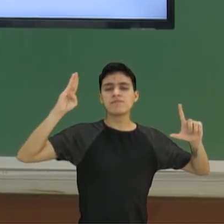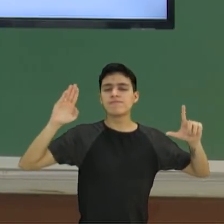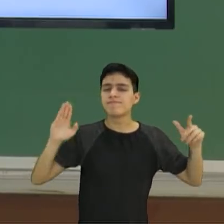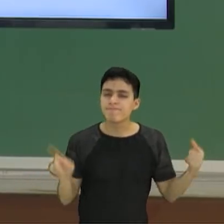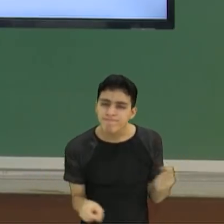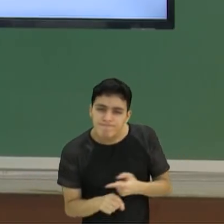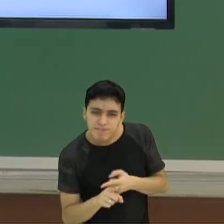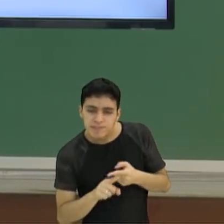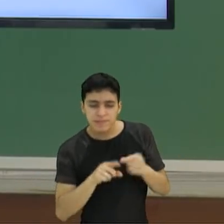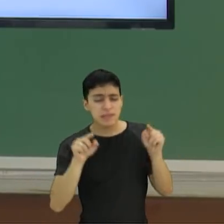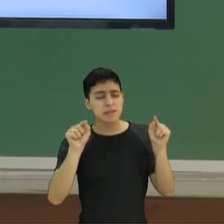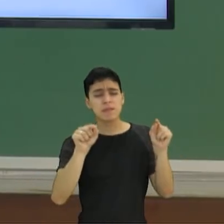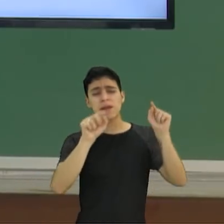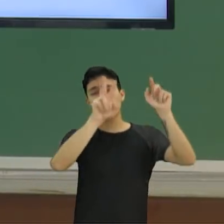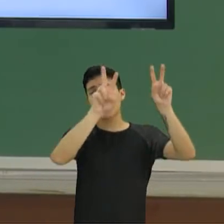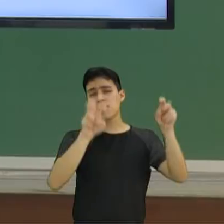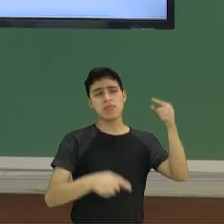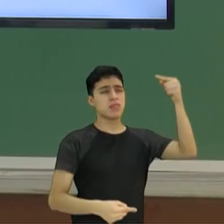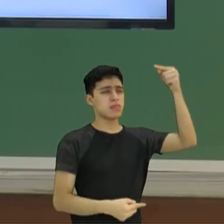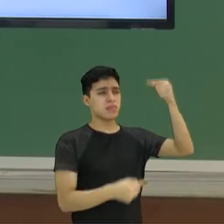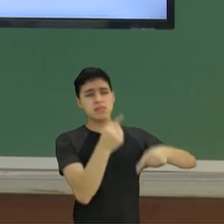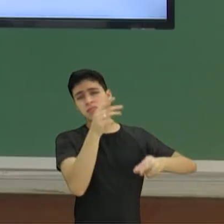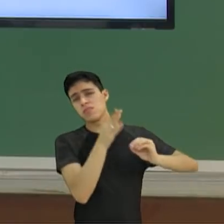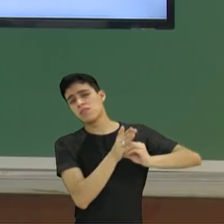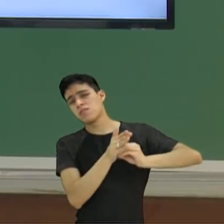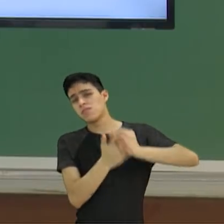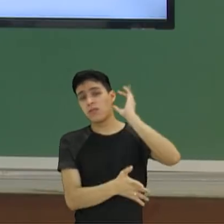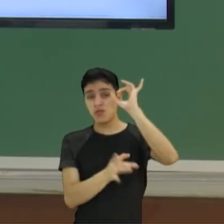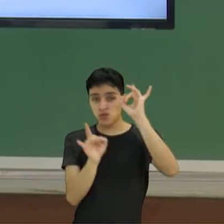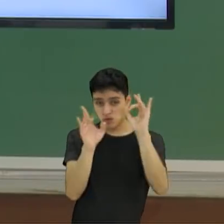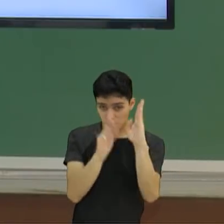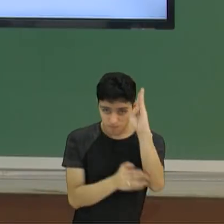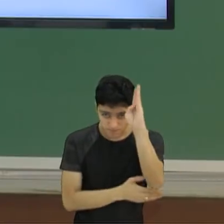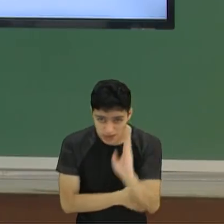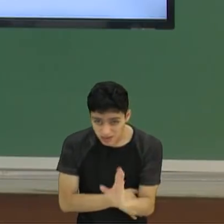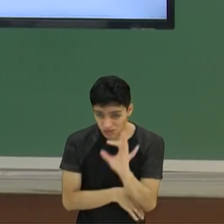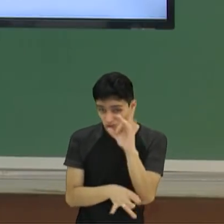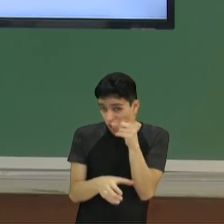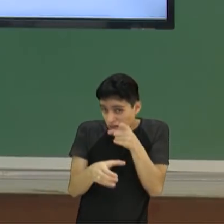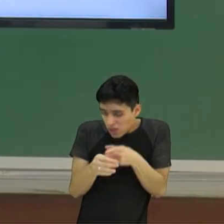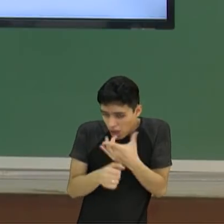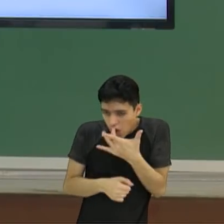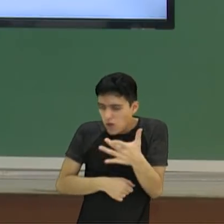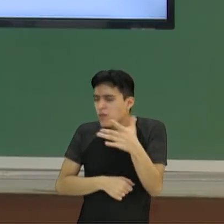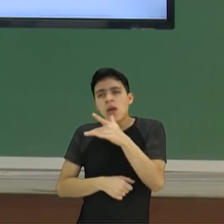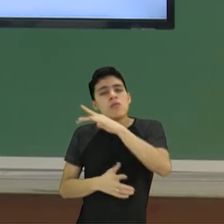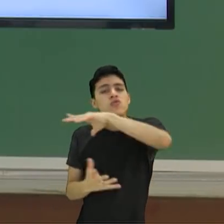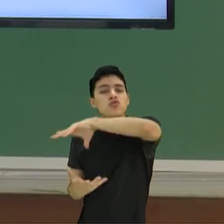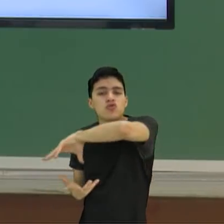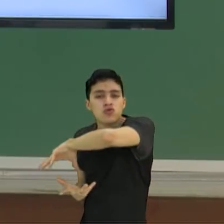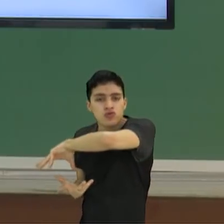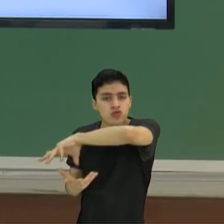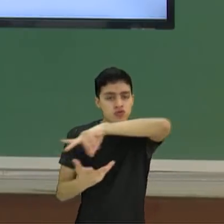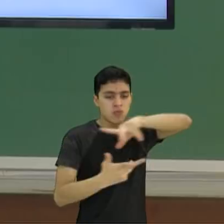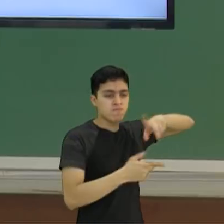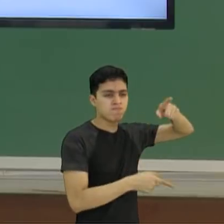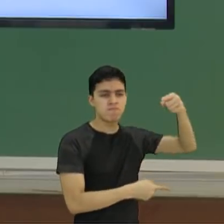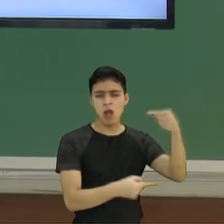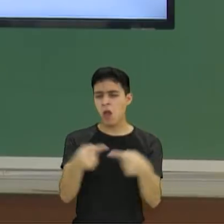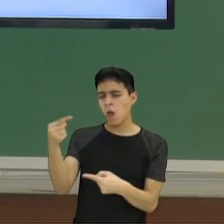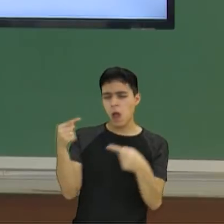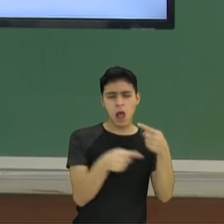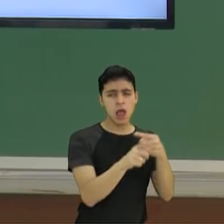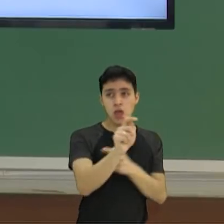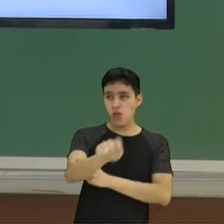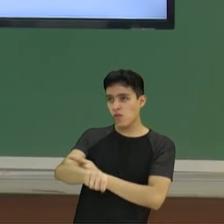algo que está sendo muito debatido, não só no Brasil, não só na cidade de Ourinhos. No mundo inteiro se fala de fake news,